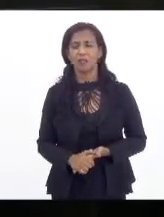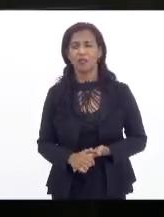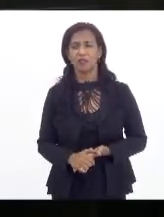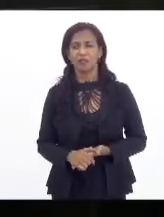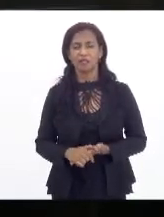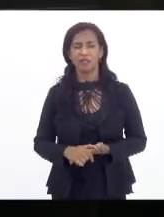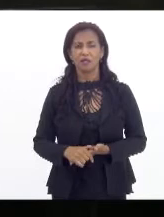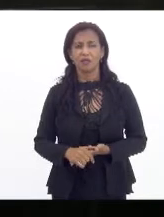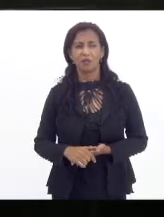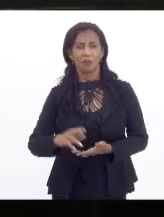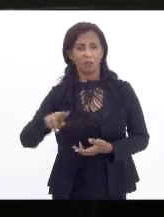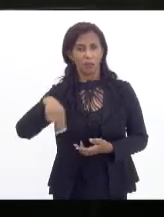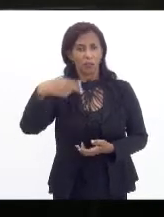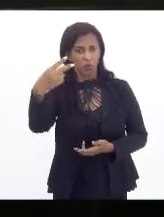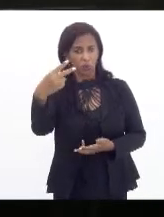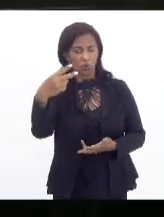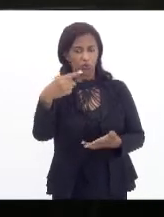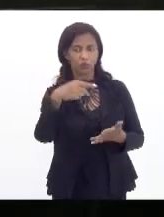eu acrescentaria ainda dois elementos.